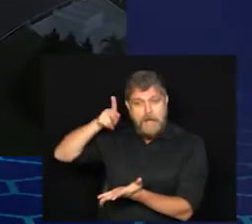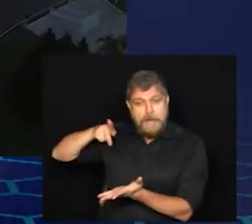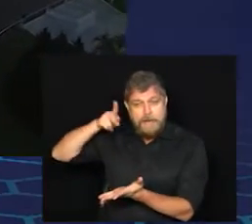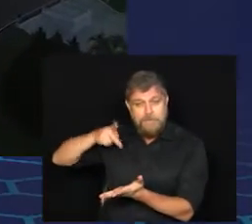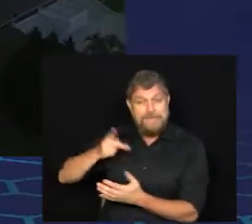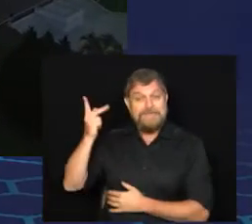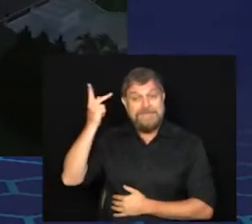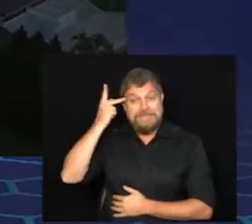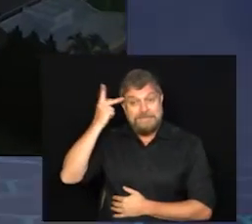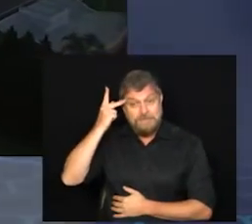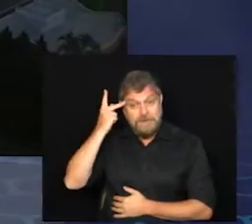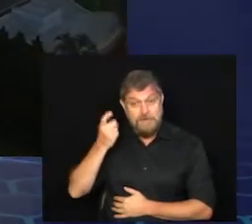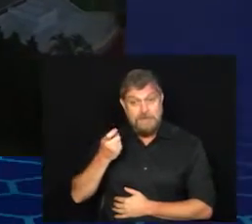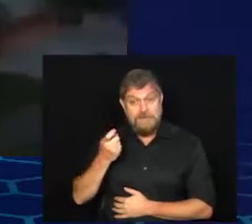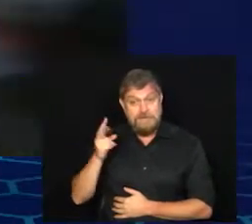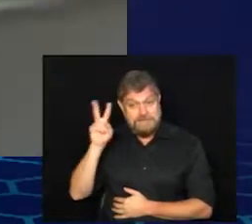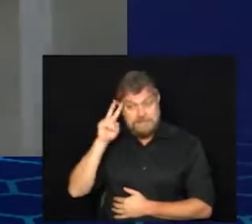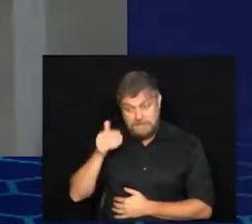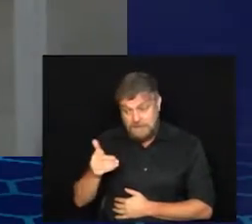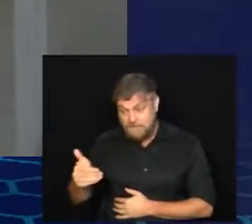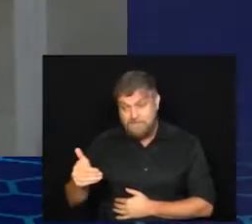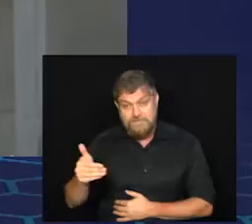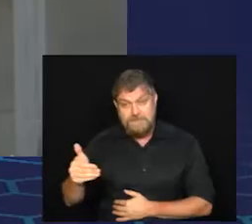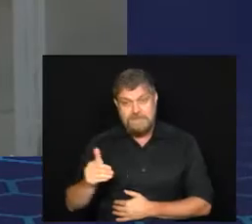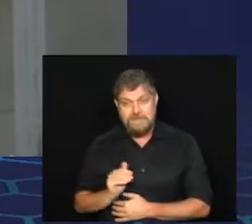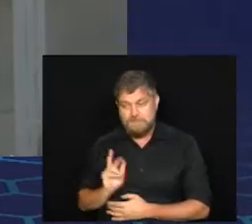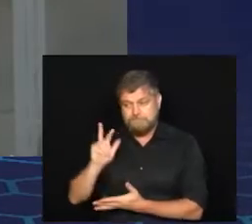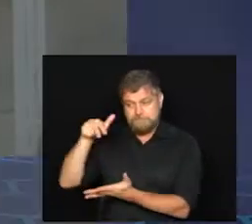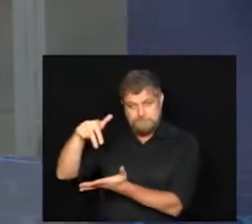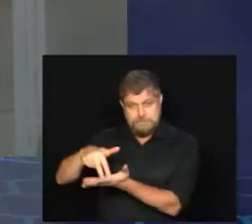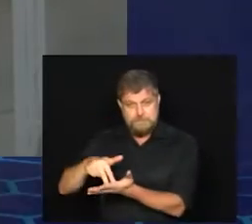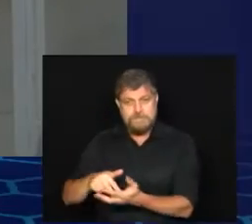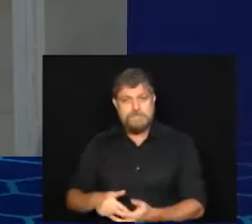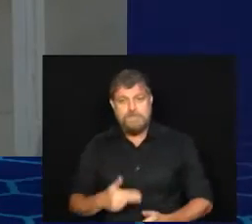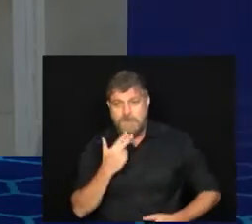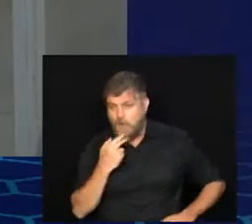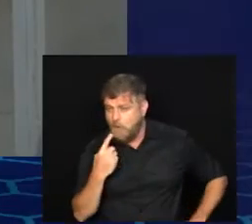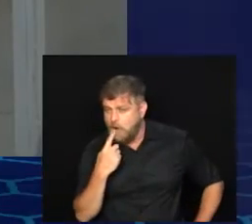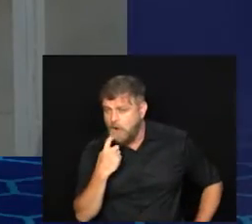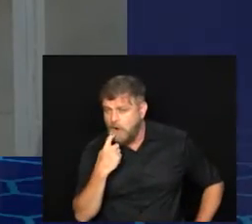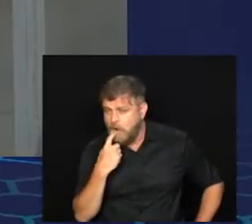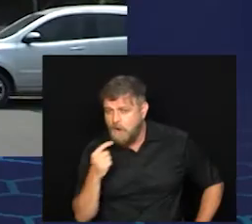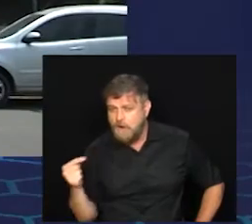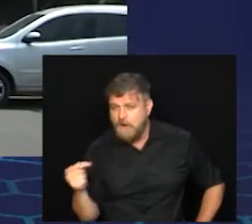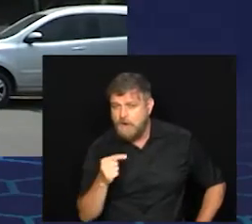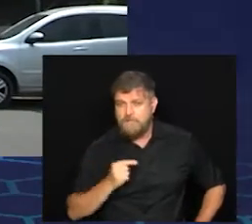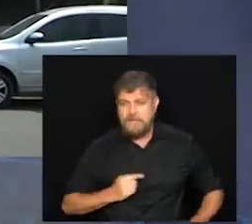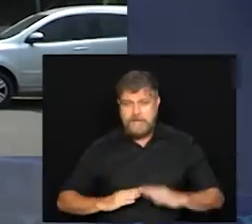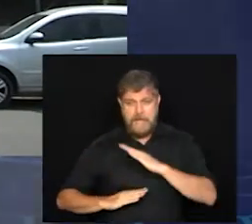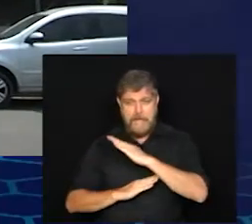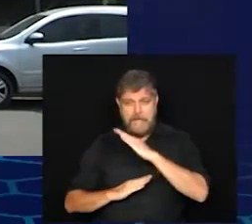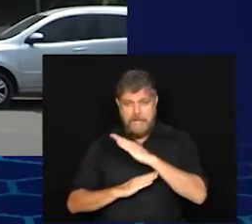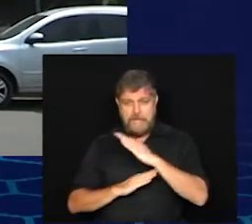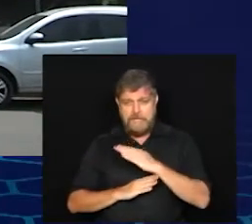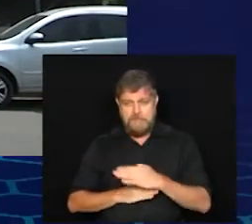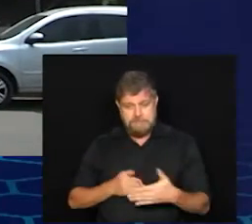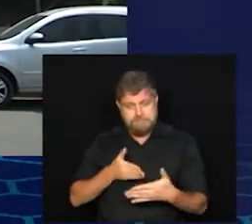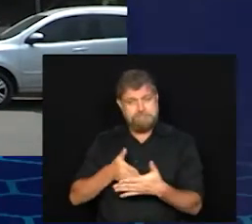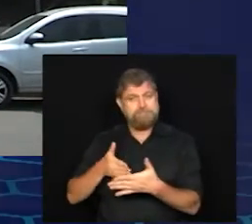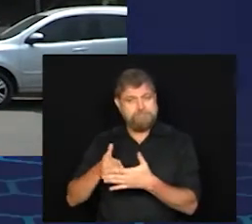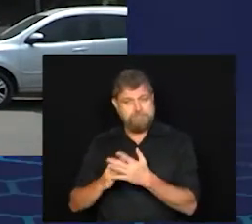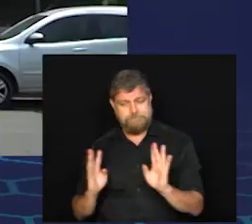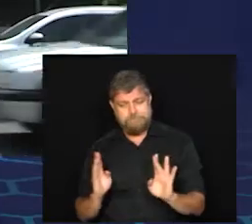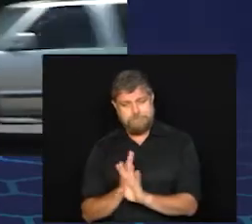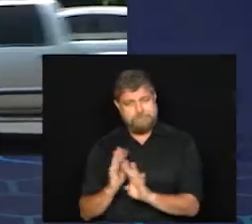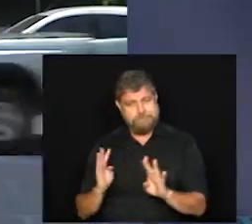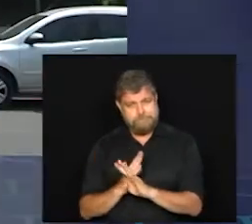Bandeirantes na próxima segunda-feira. Fase vermelha. Câmara amplia medidas de restrição à circulação de